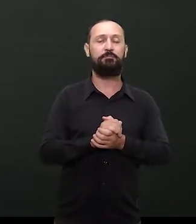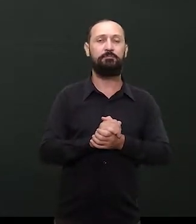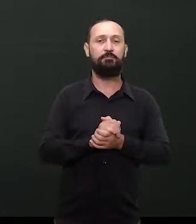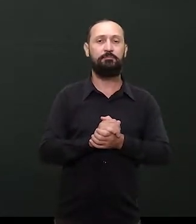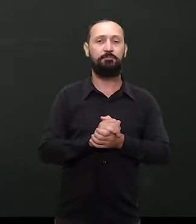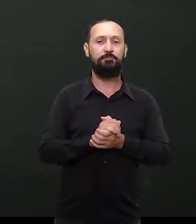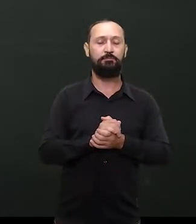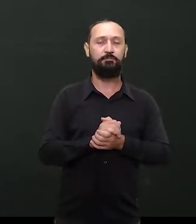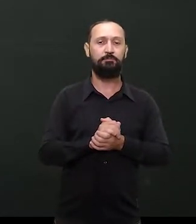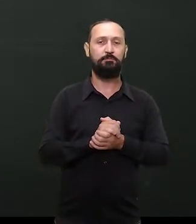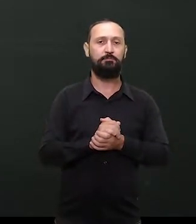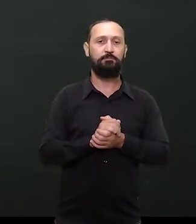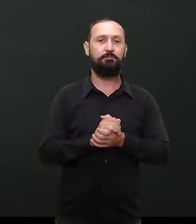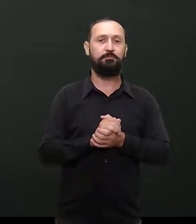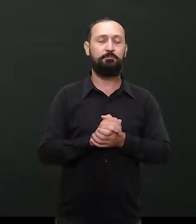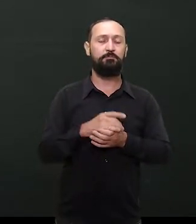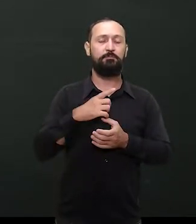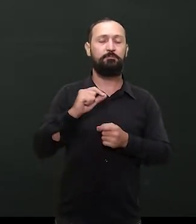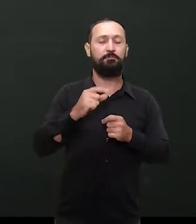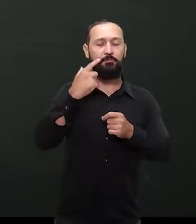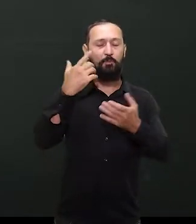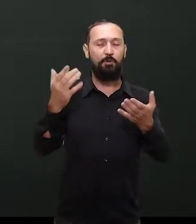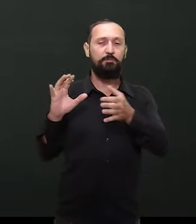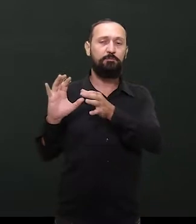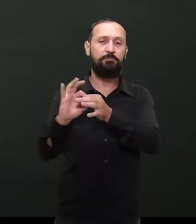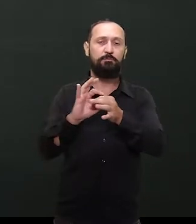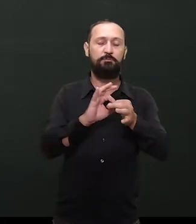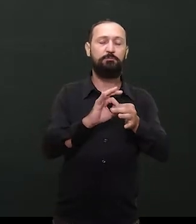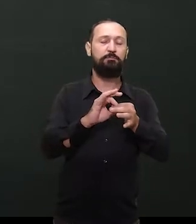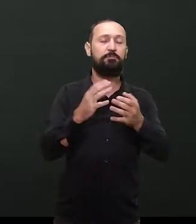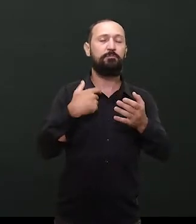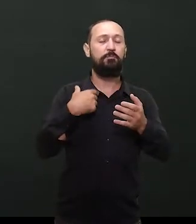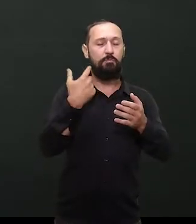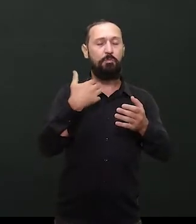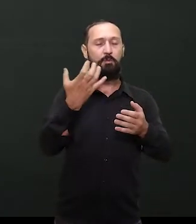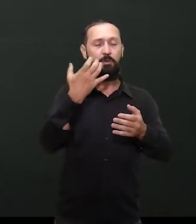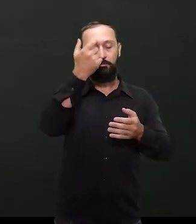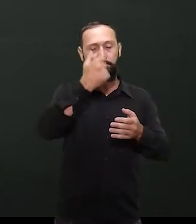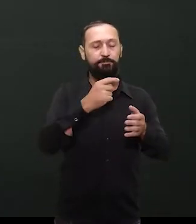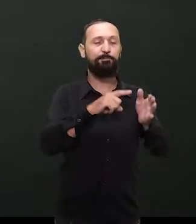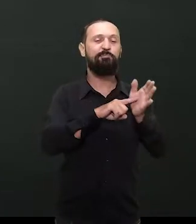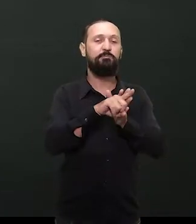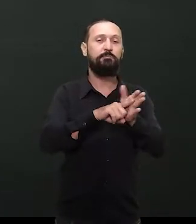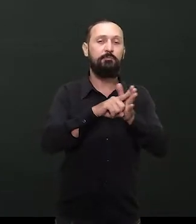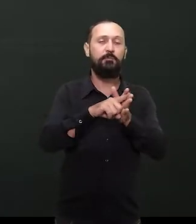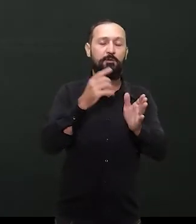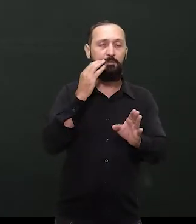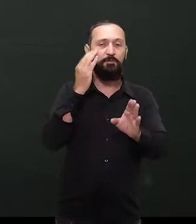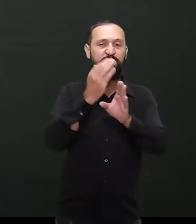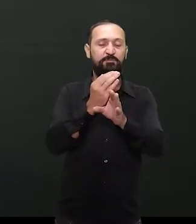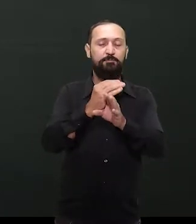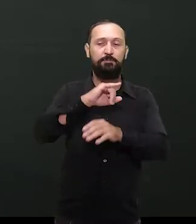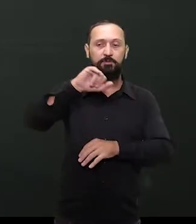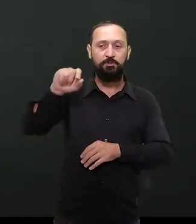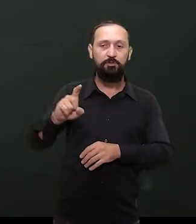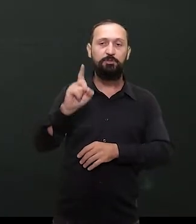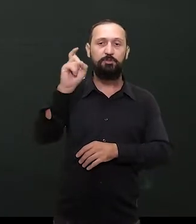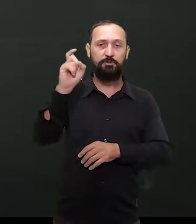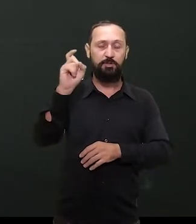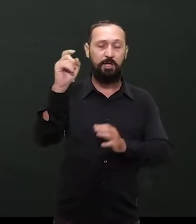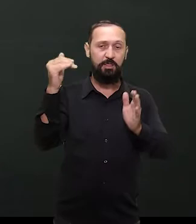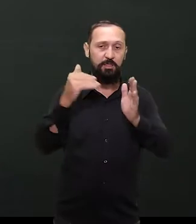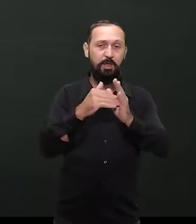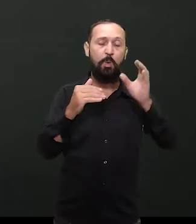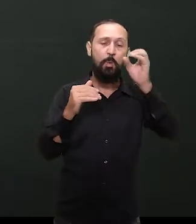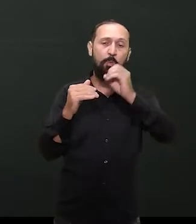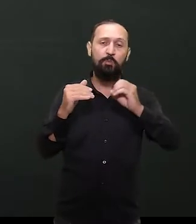é nessa nesse cenário até fui fazer pessoalmente uma pesquisa e vi que de Janeiro a